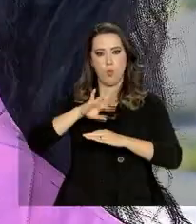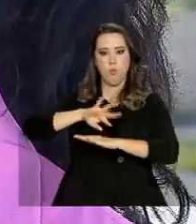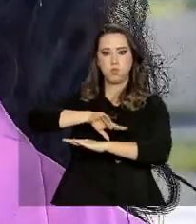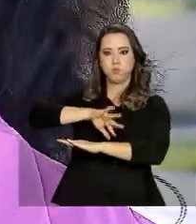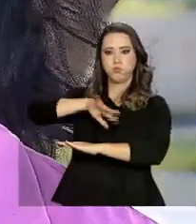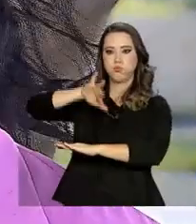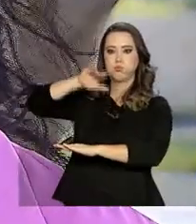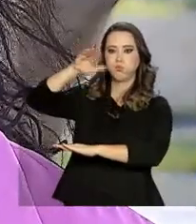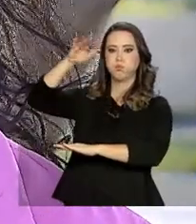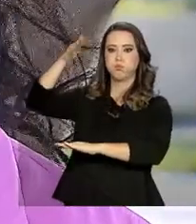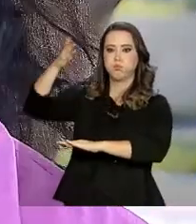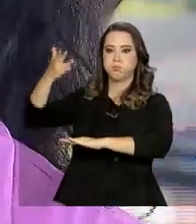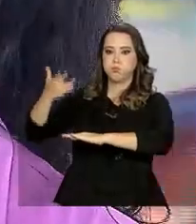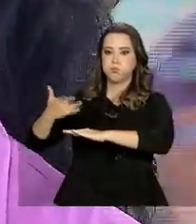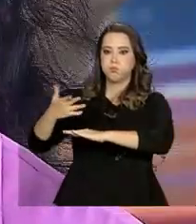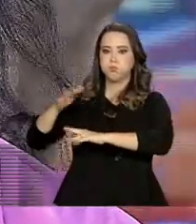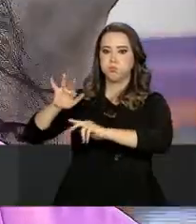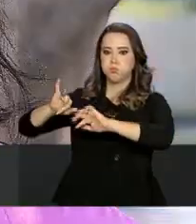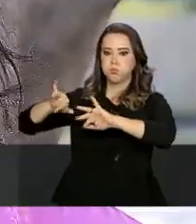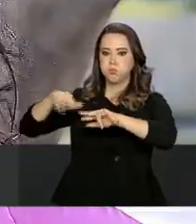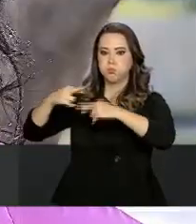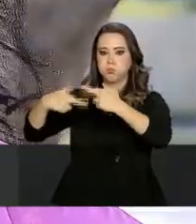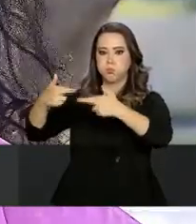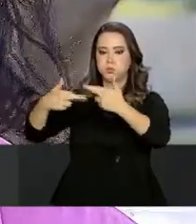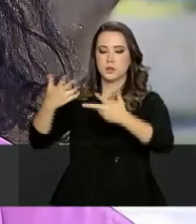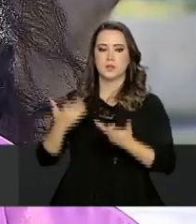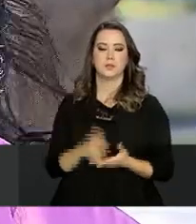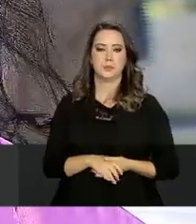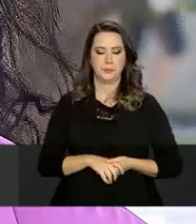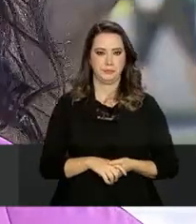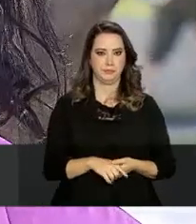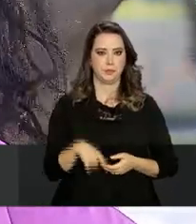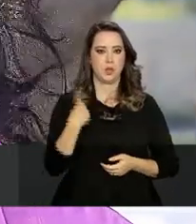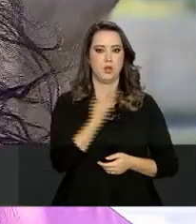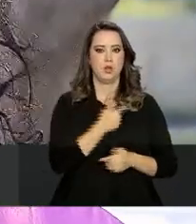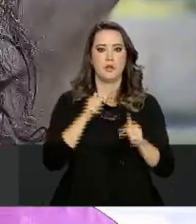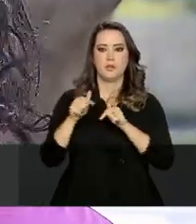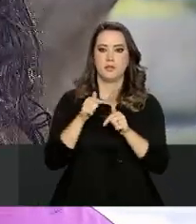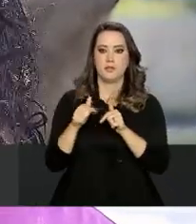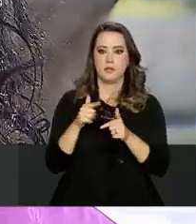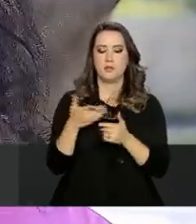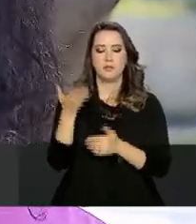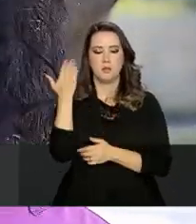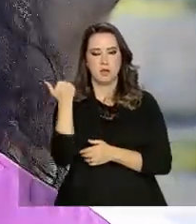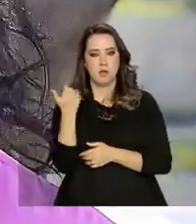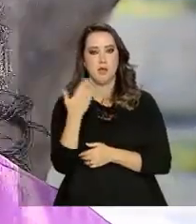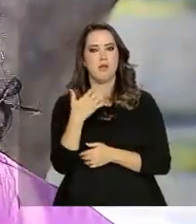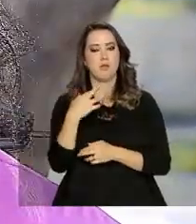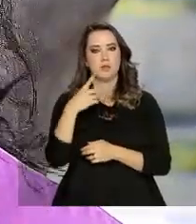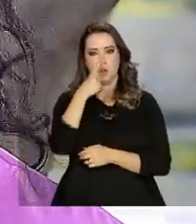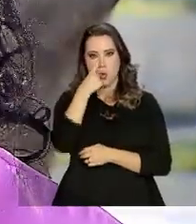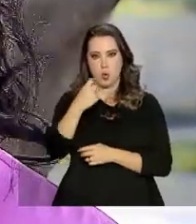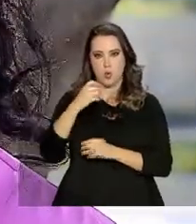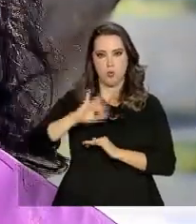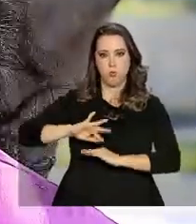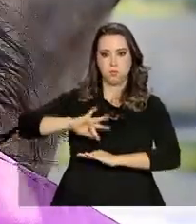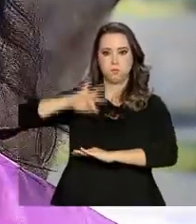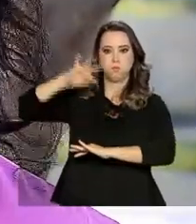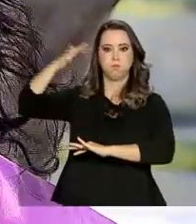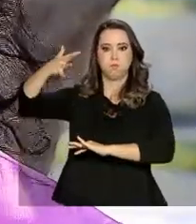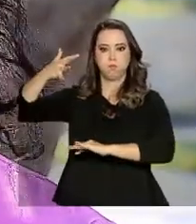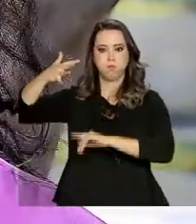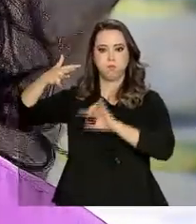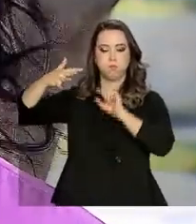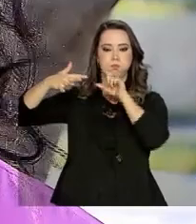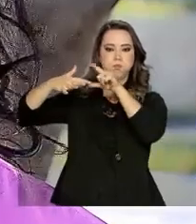centro através pelo fato de nós trabalharmos no chão eu tenho um filho de hoje está com 13 anos na época